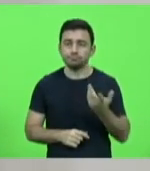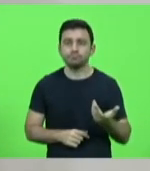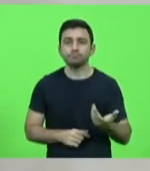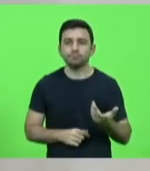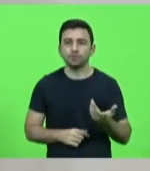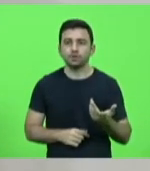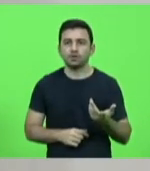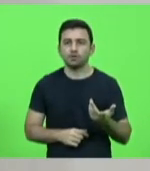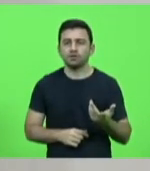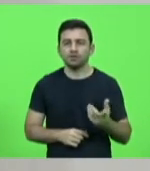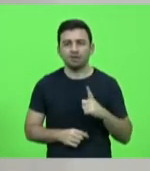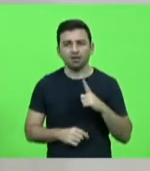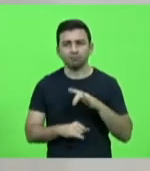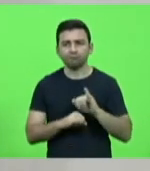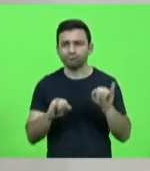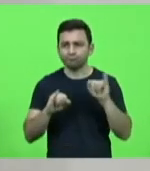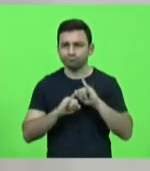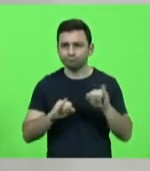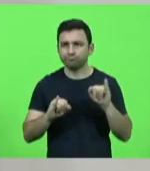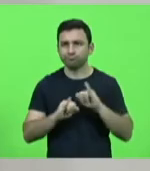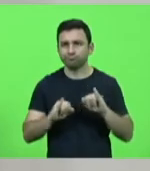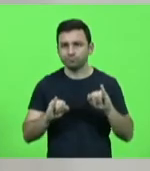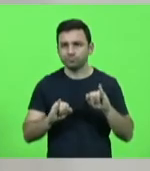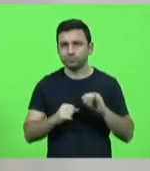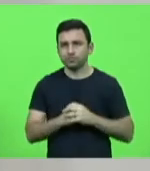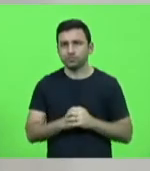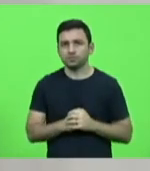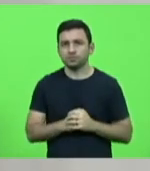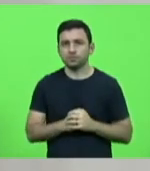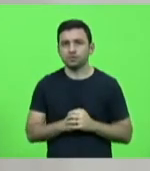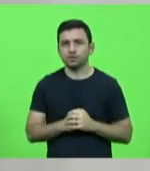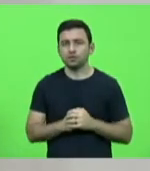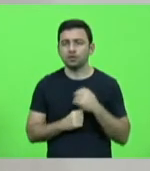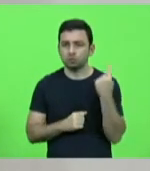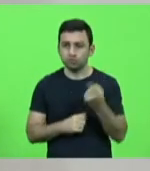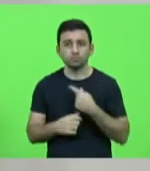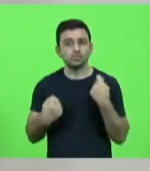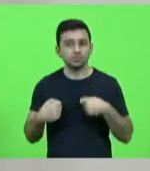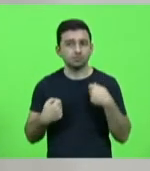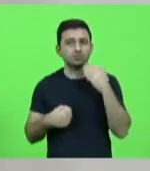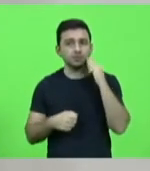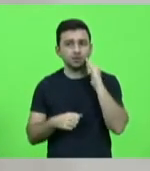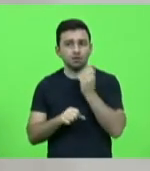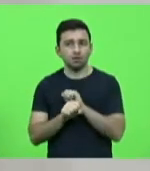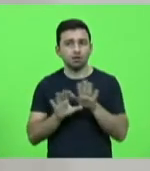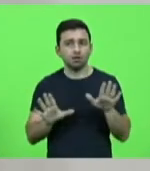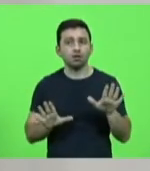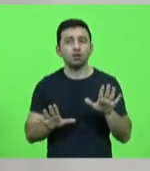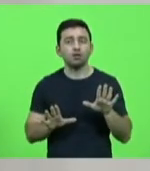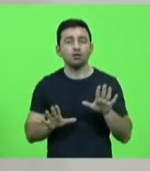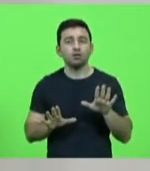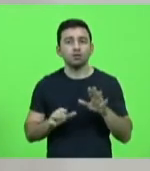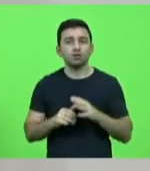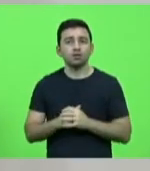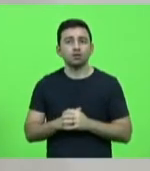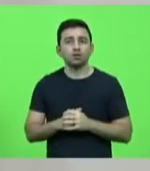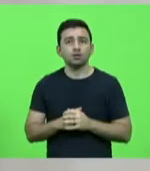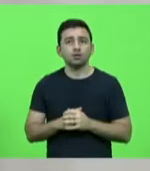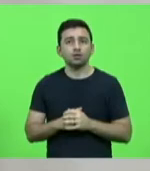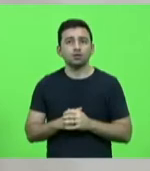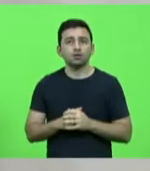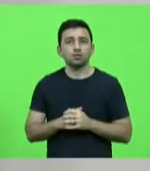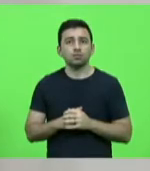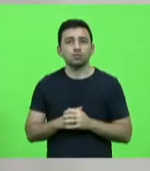circula por aí, e a gente tem que levar isso em consideração sem falar